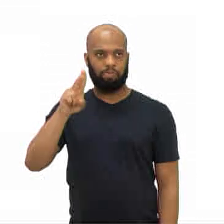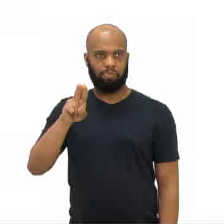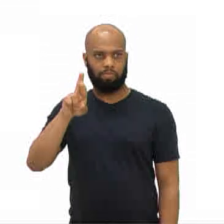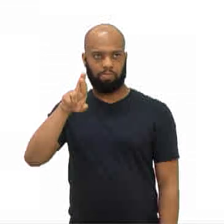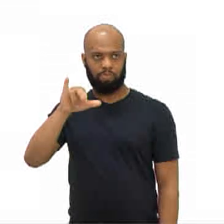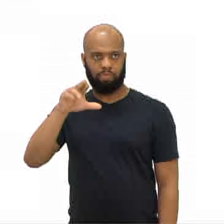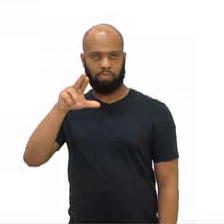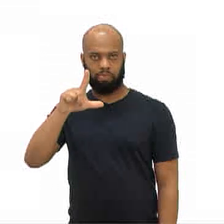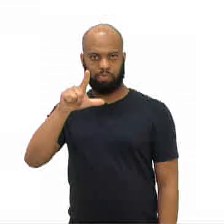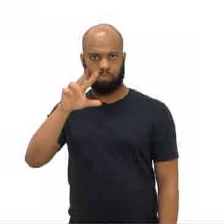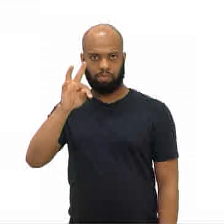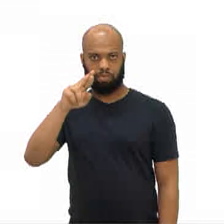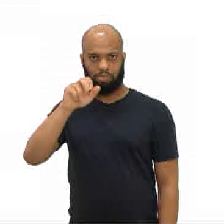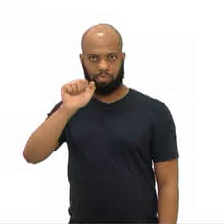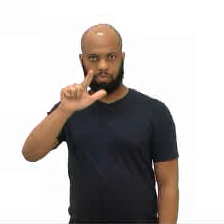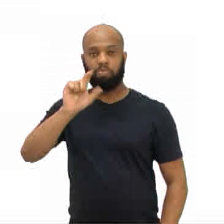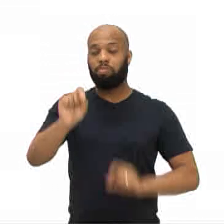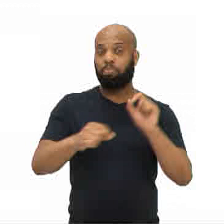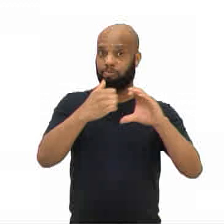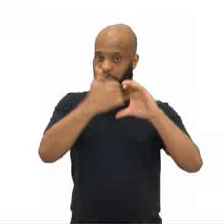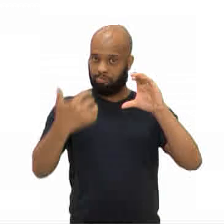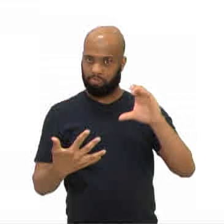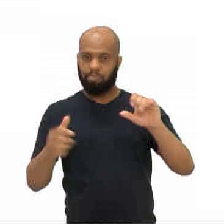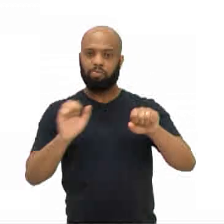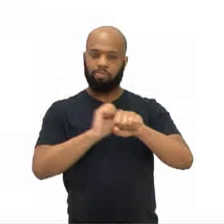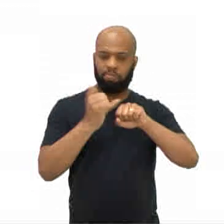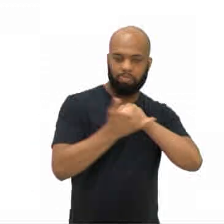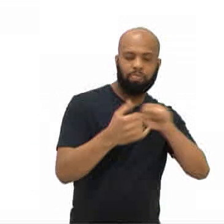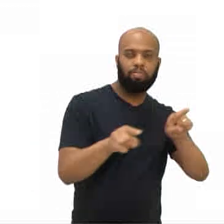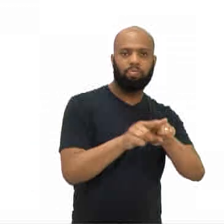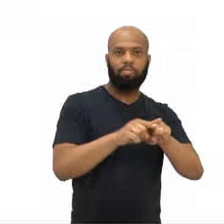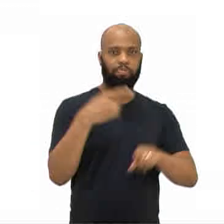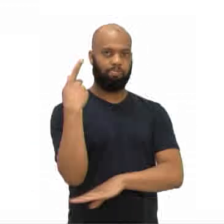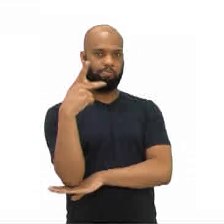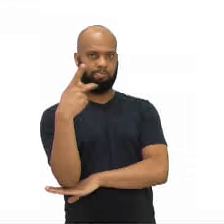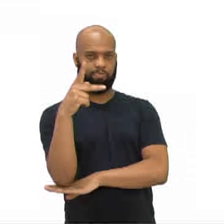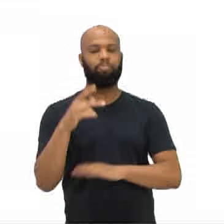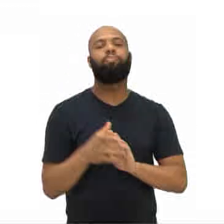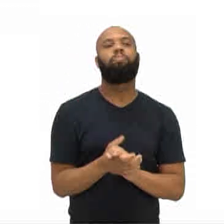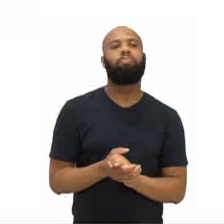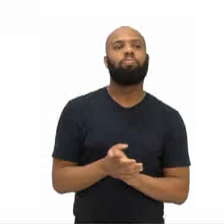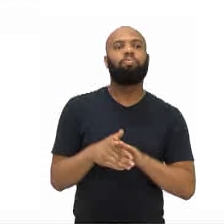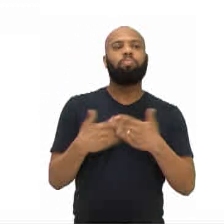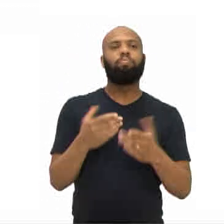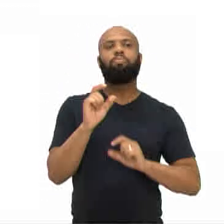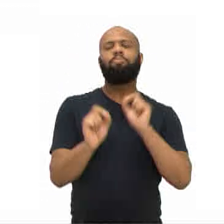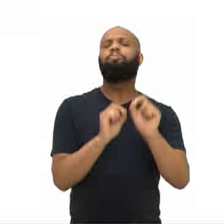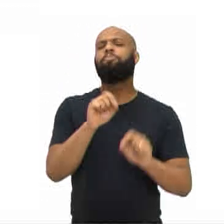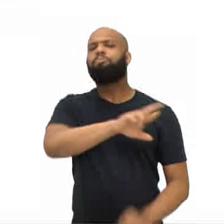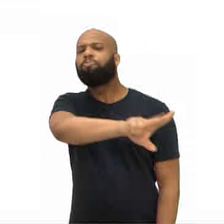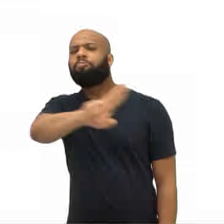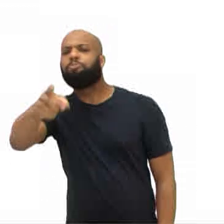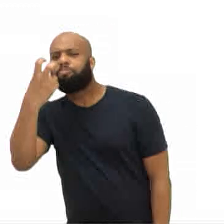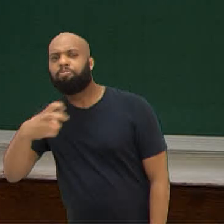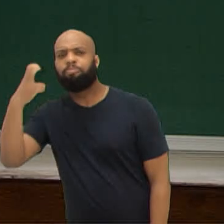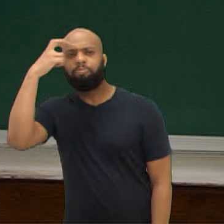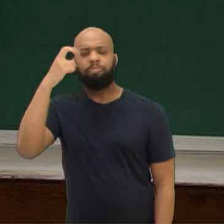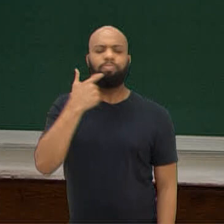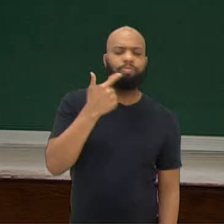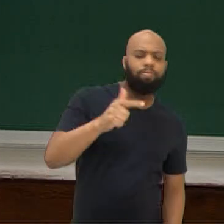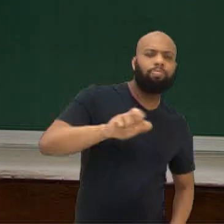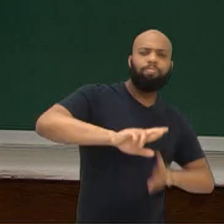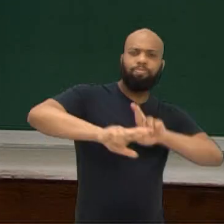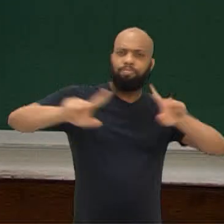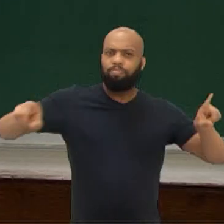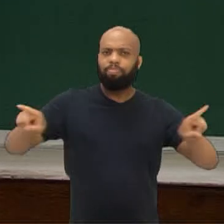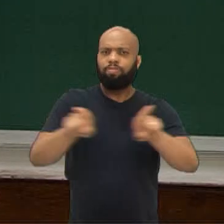pluricultural. Pluricultural, a característica, o adjetivo para Paraguai. Em que sentido pluricultural? Idiomas